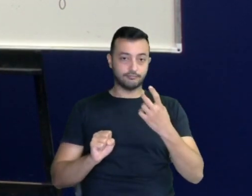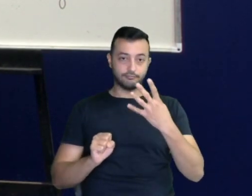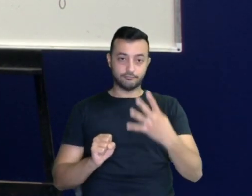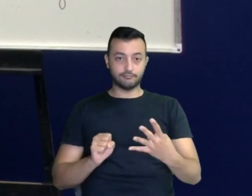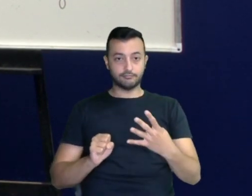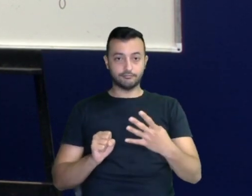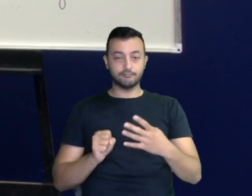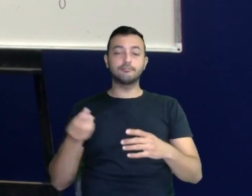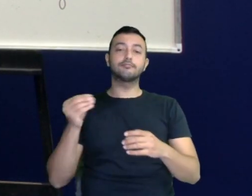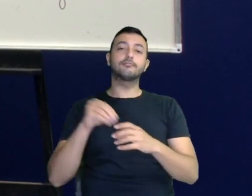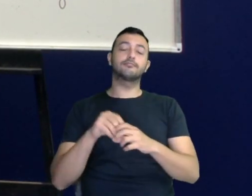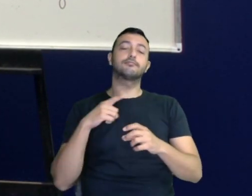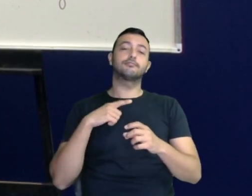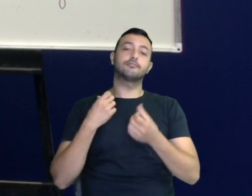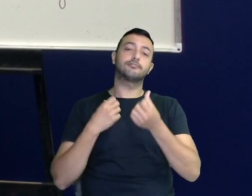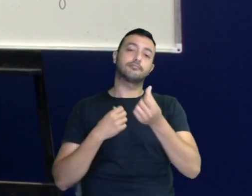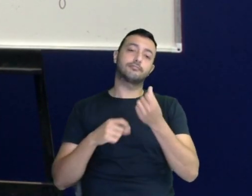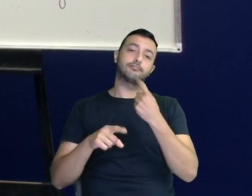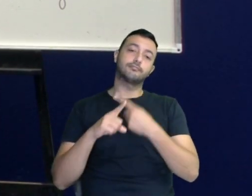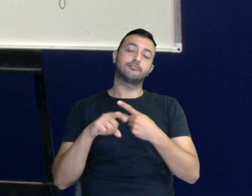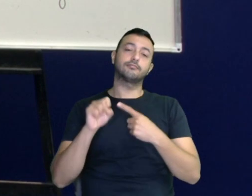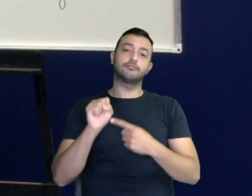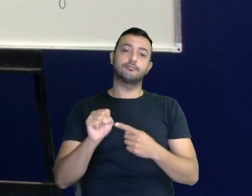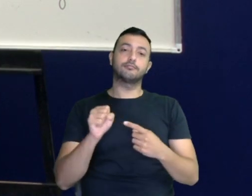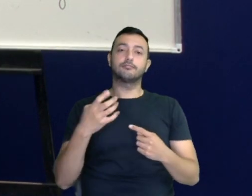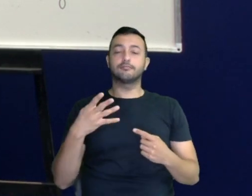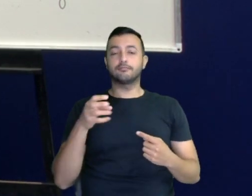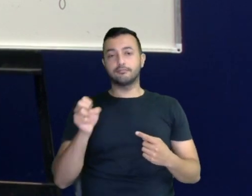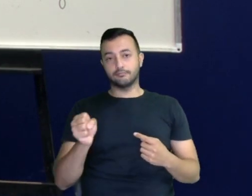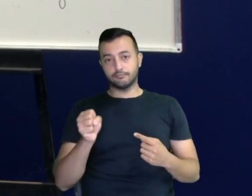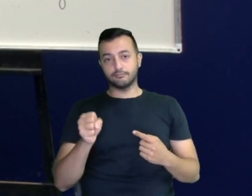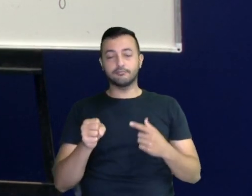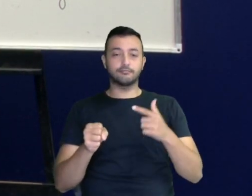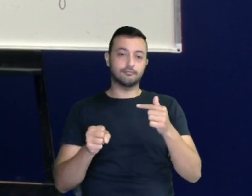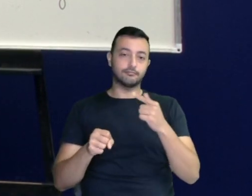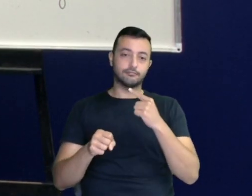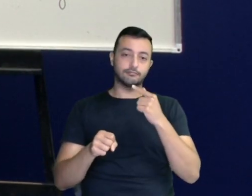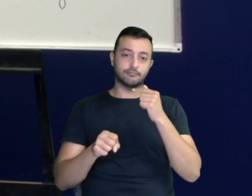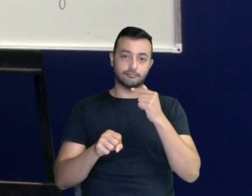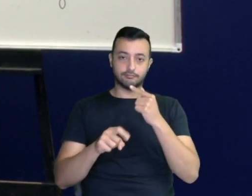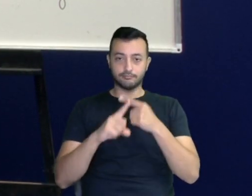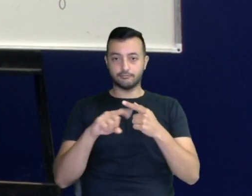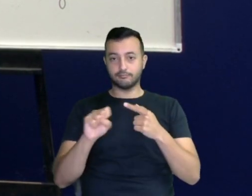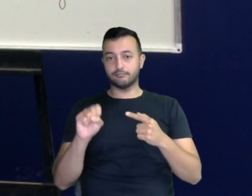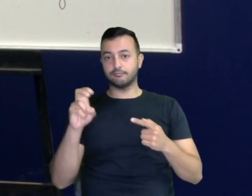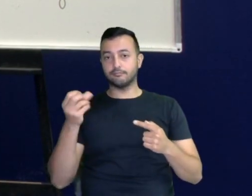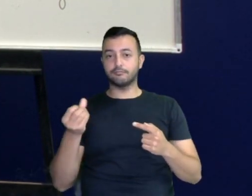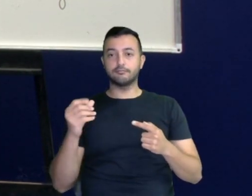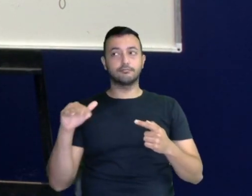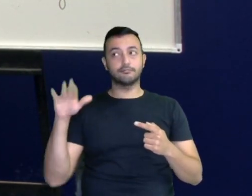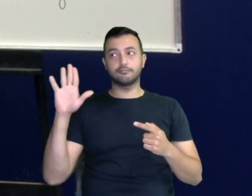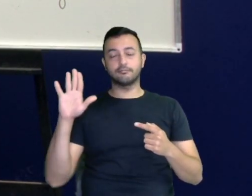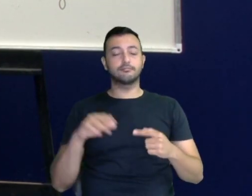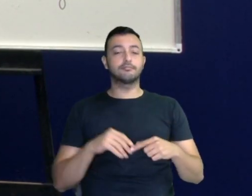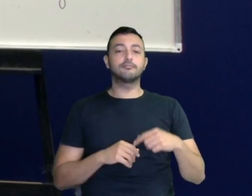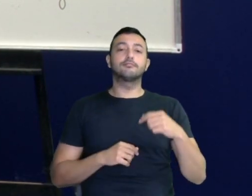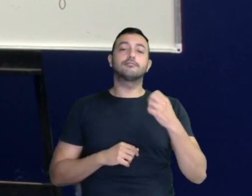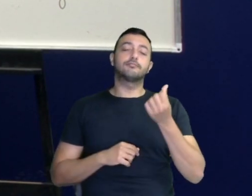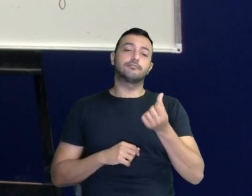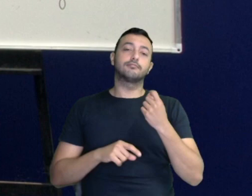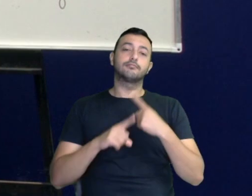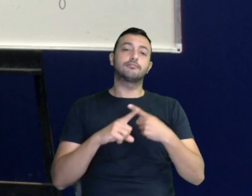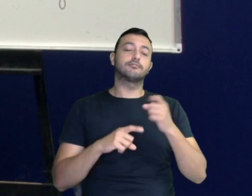54 cabe 6 vezes de 8. 6 vezes 8 é 48. 7 vezes 8 é 56, já passa. Então, cabe 6 vezes